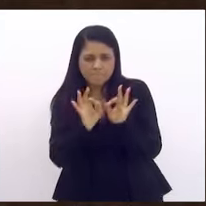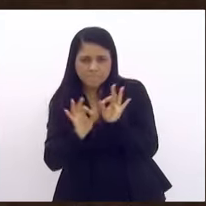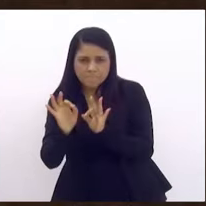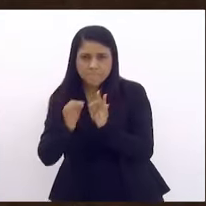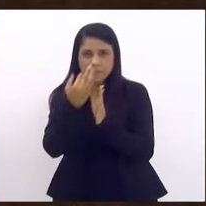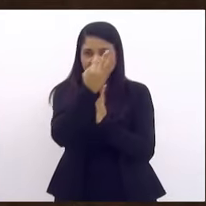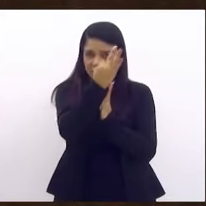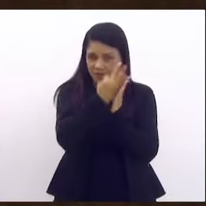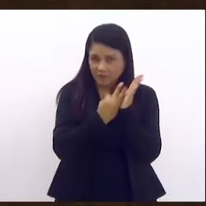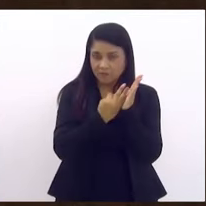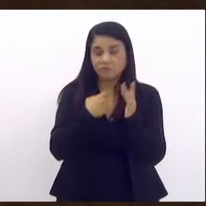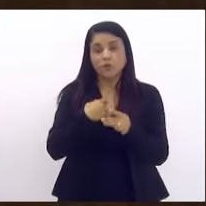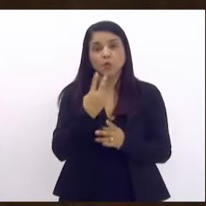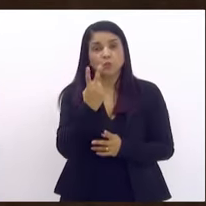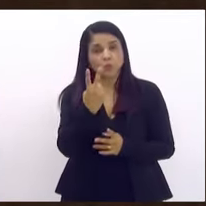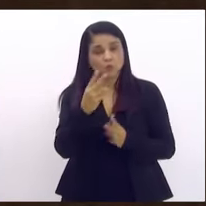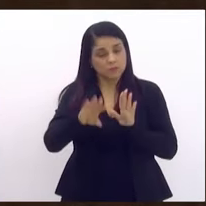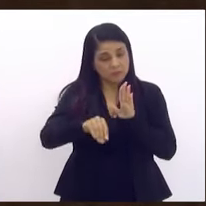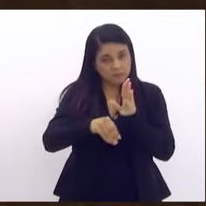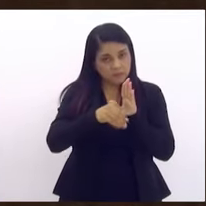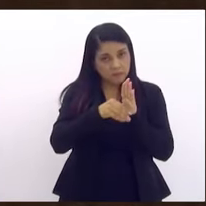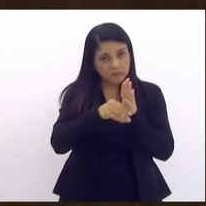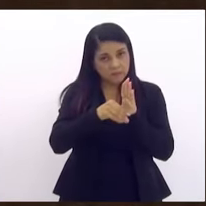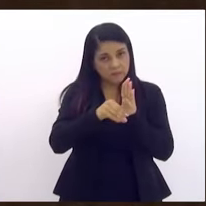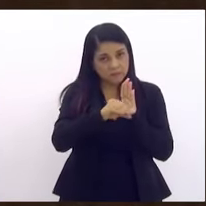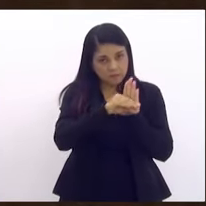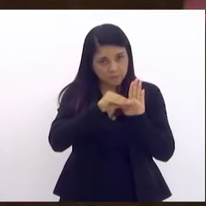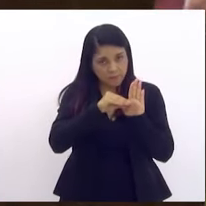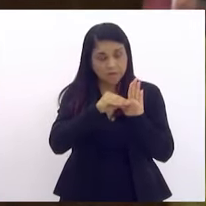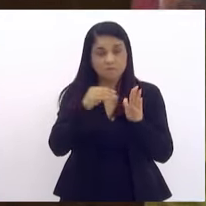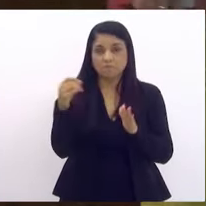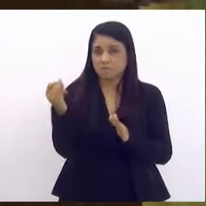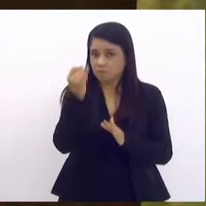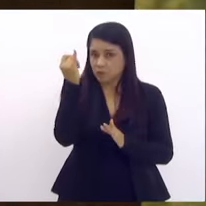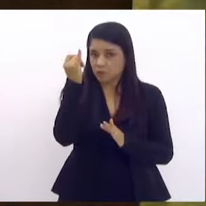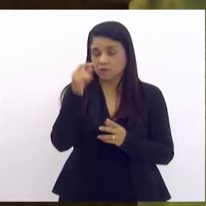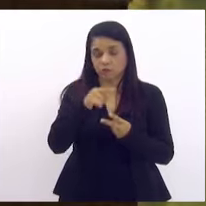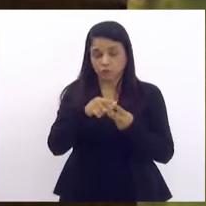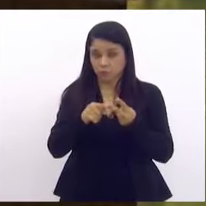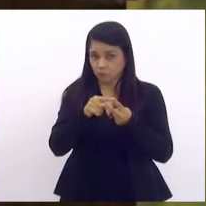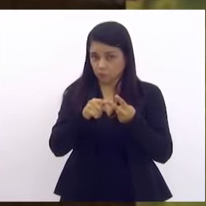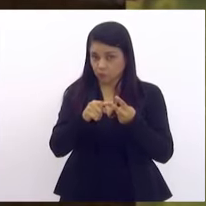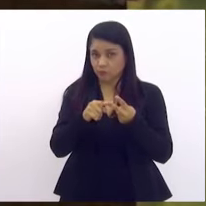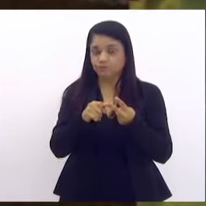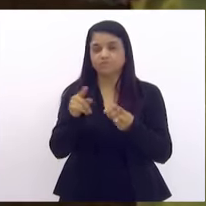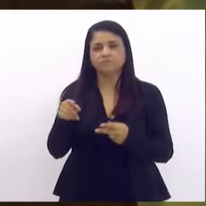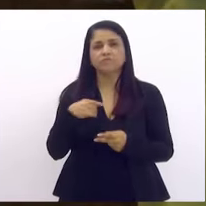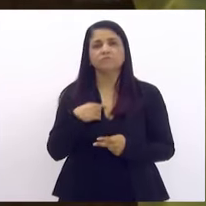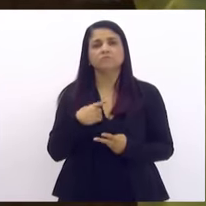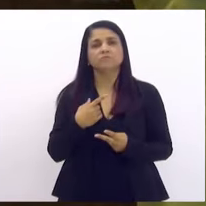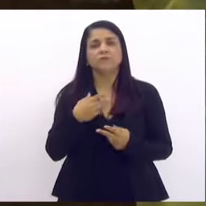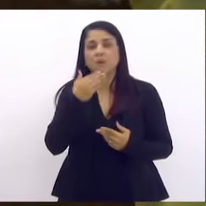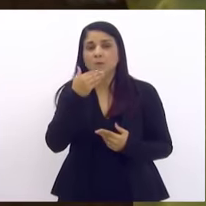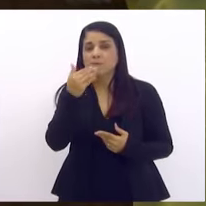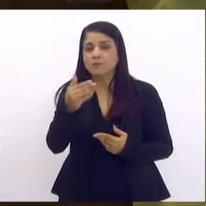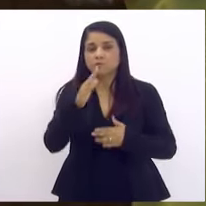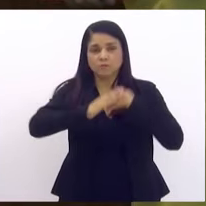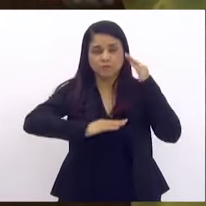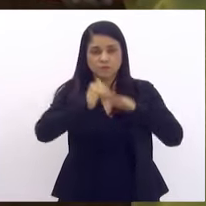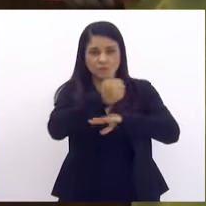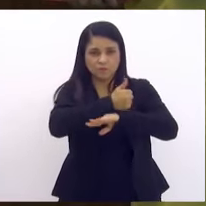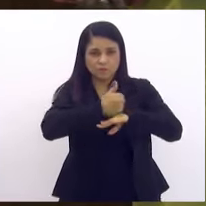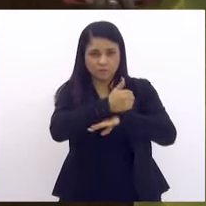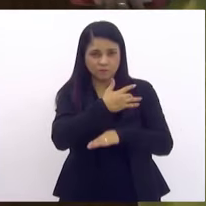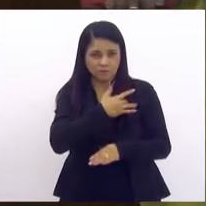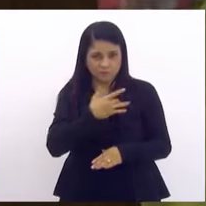tinha duas emendas importantes uma delas deputada índia ramelau foi pedido por profissionais da saúde que o projeto fala